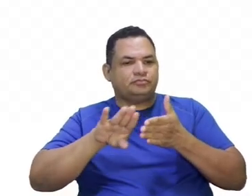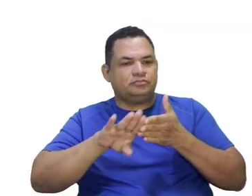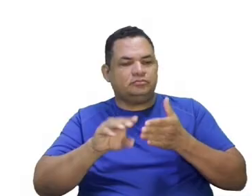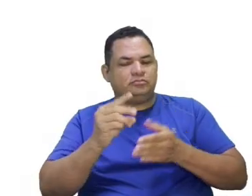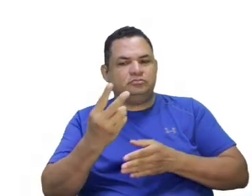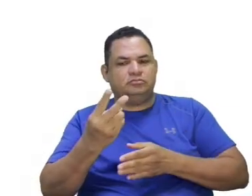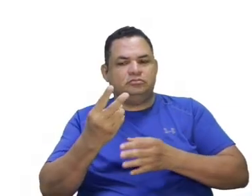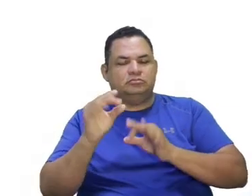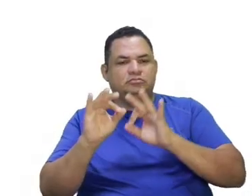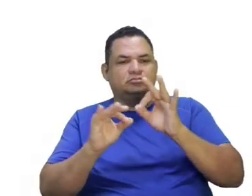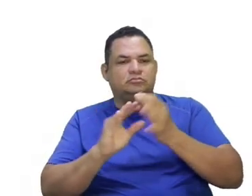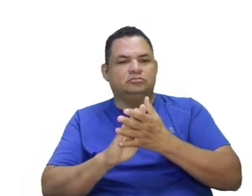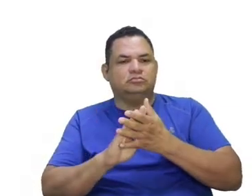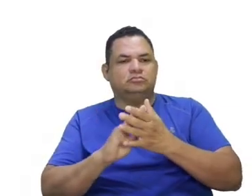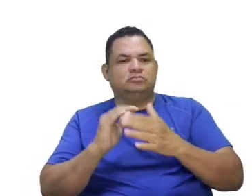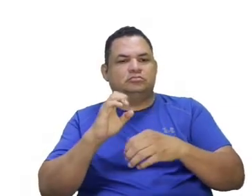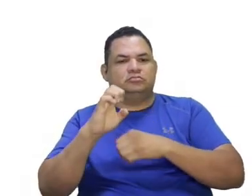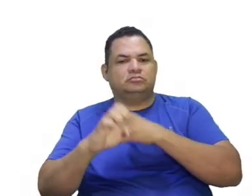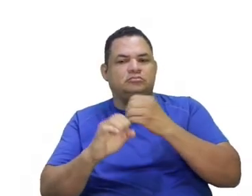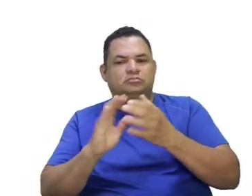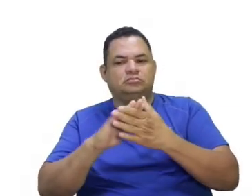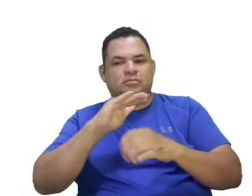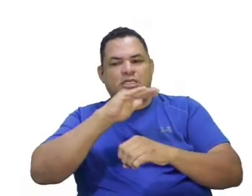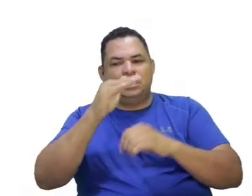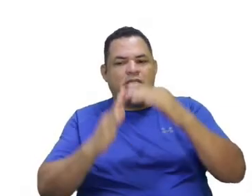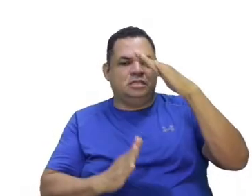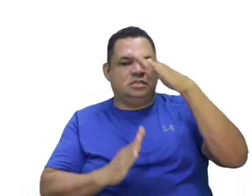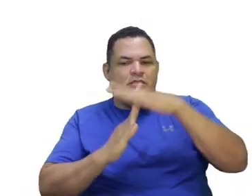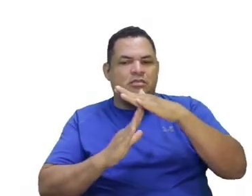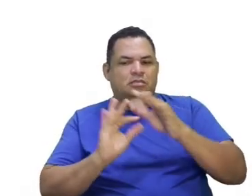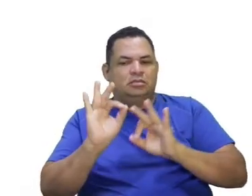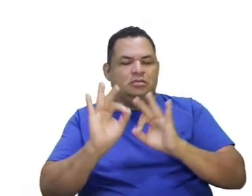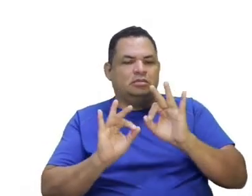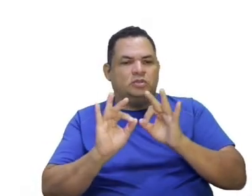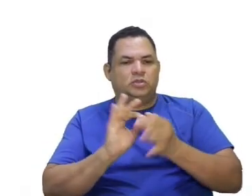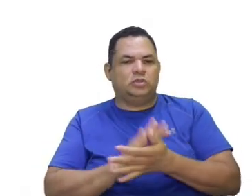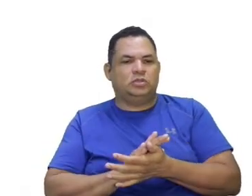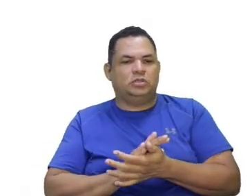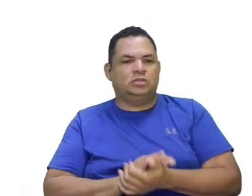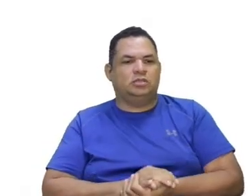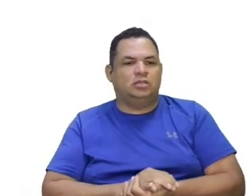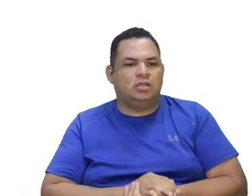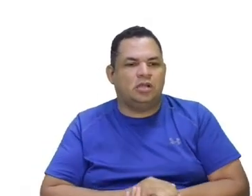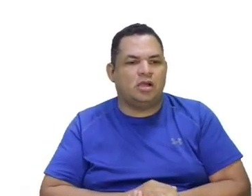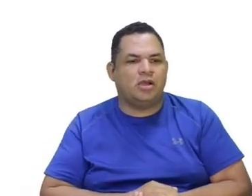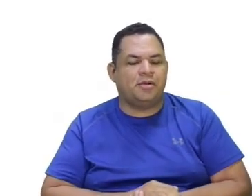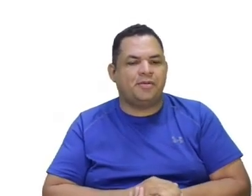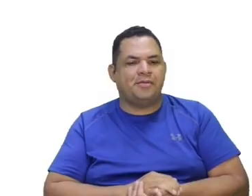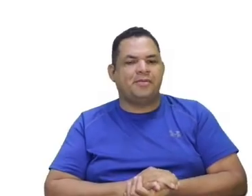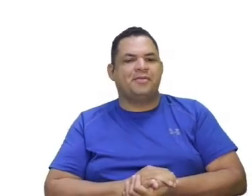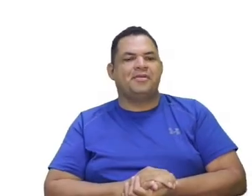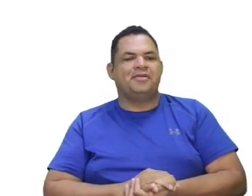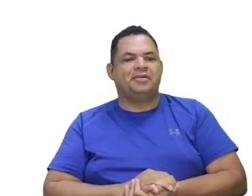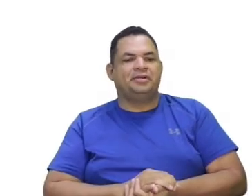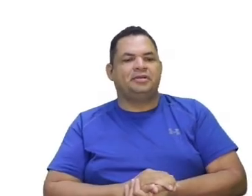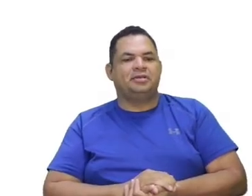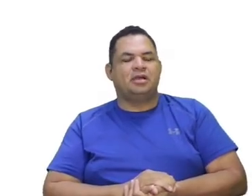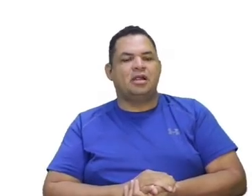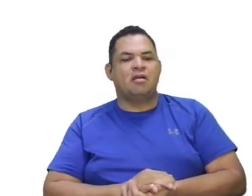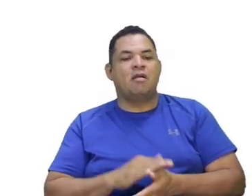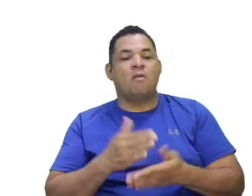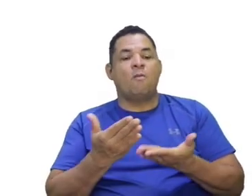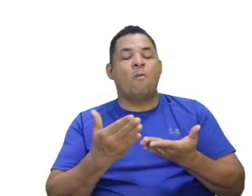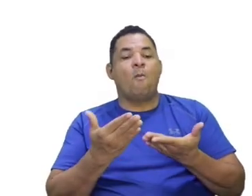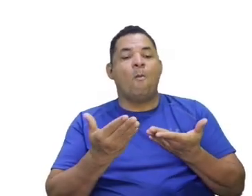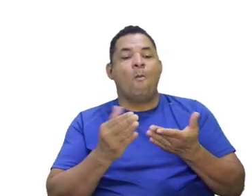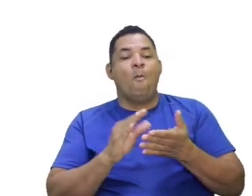2 elétrons da camada de valência e mais um elétron aqui do subnível mais externo da camada que restou. E